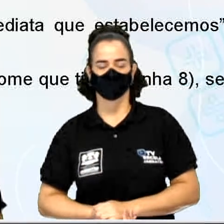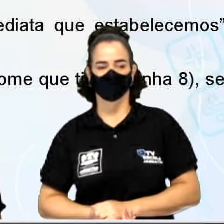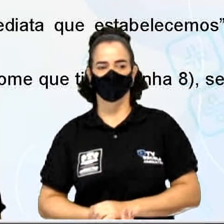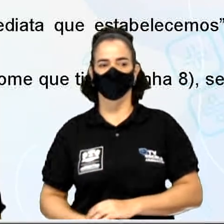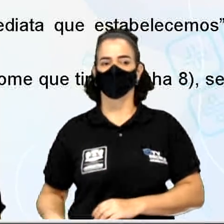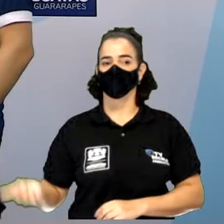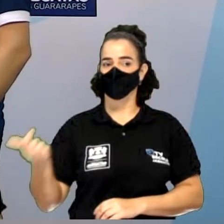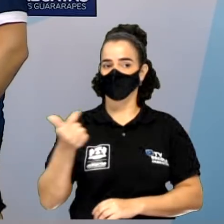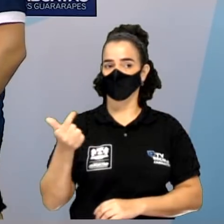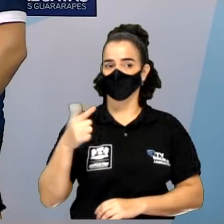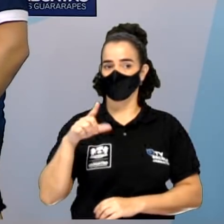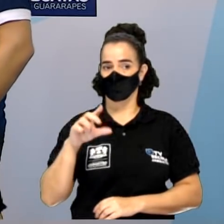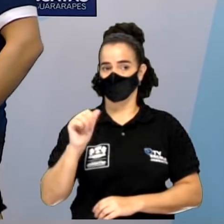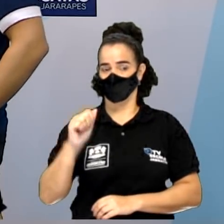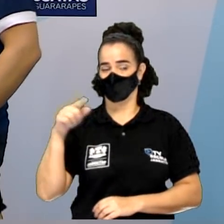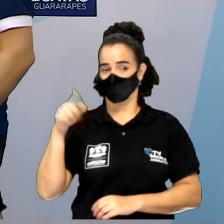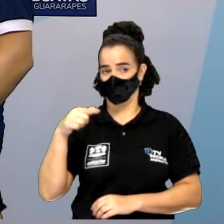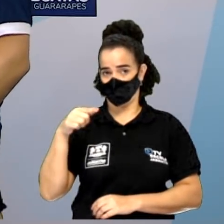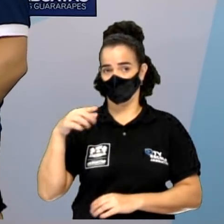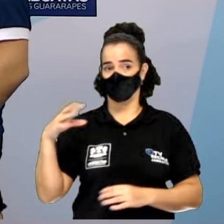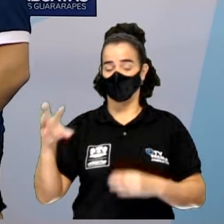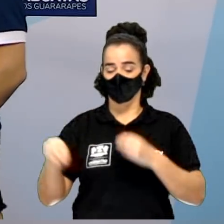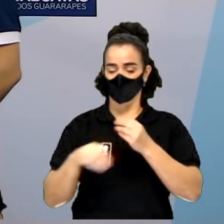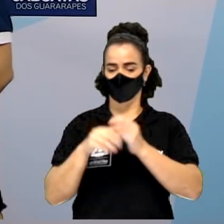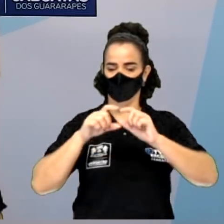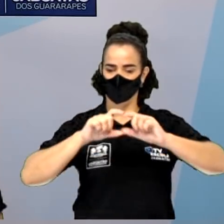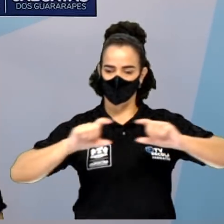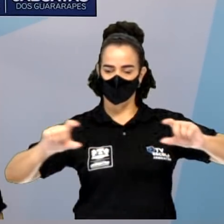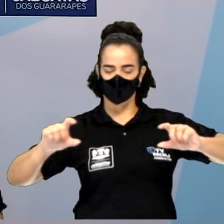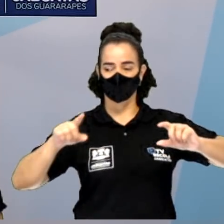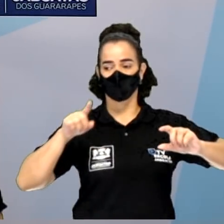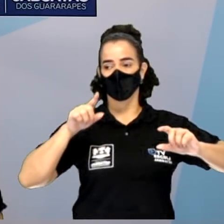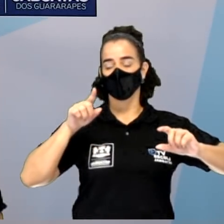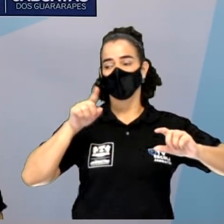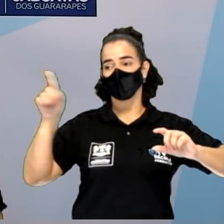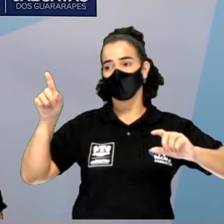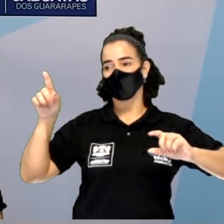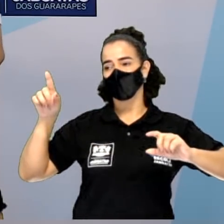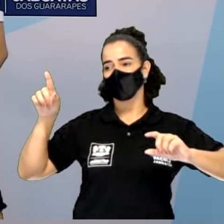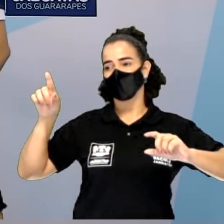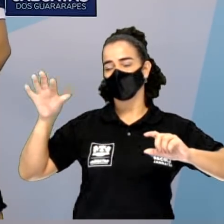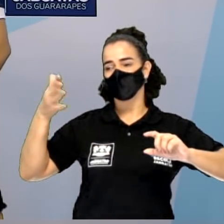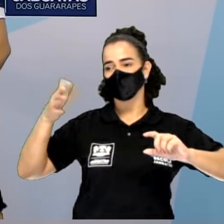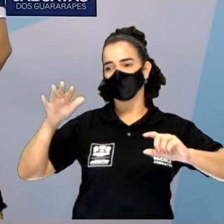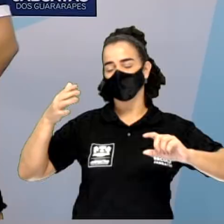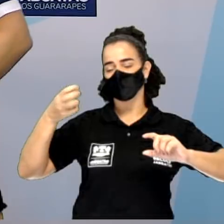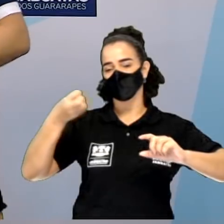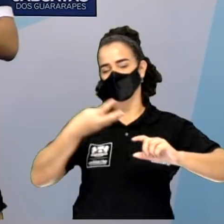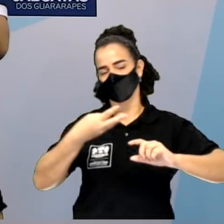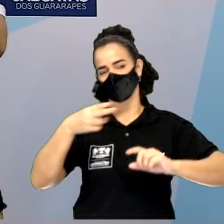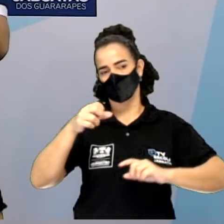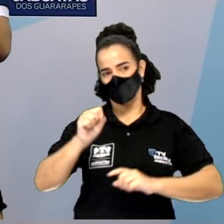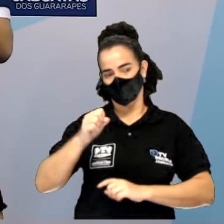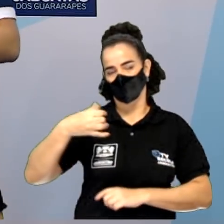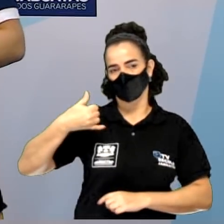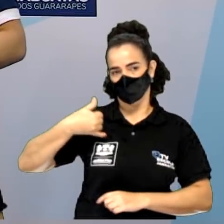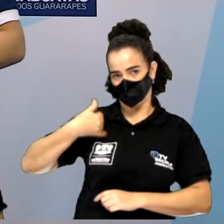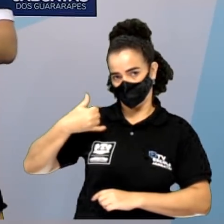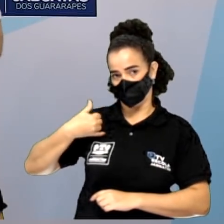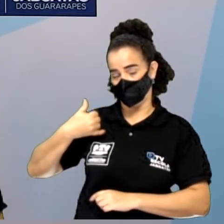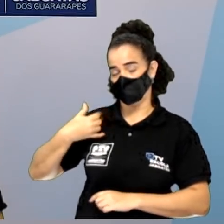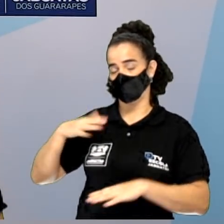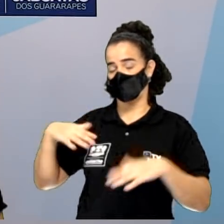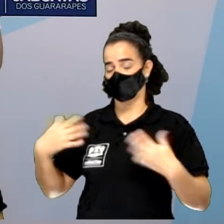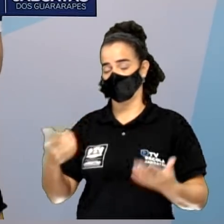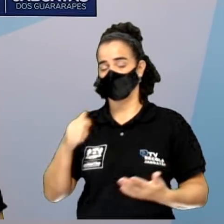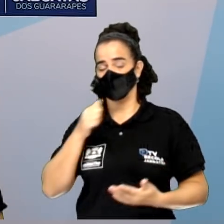tempo. Veja que a construção da oração é a seguinte. Lá nos seus 38 anos. Então esse lá, apesar de no geral